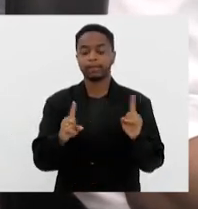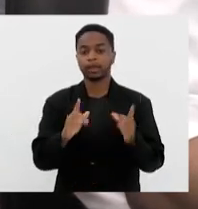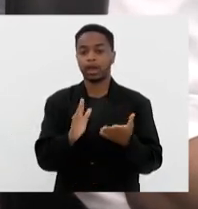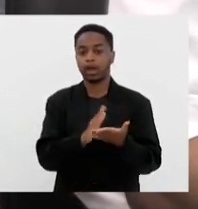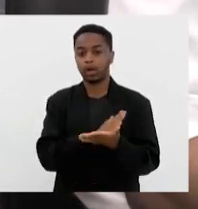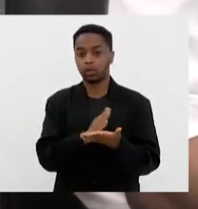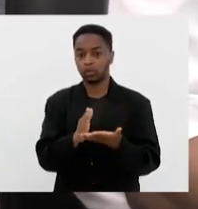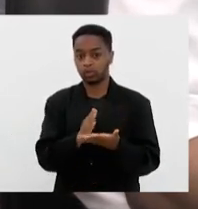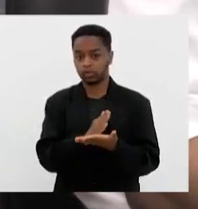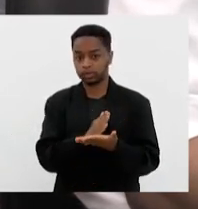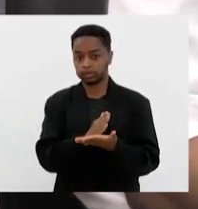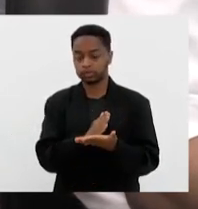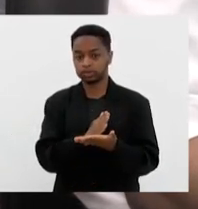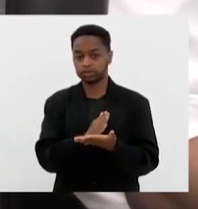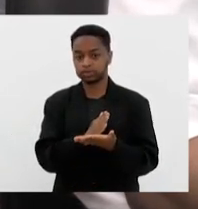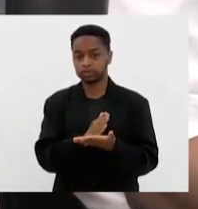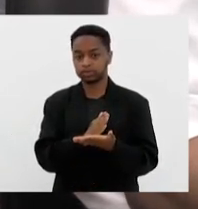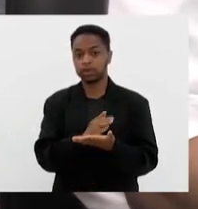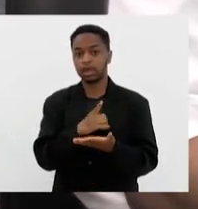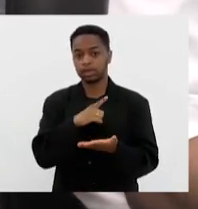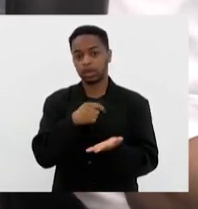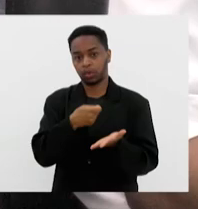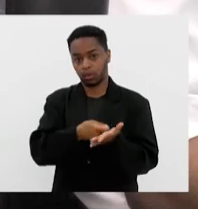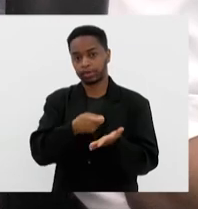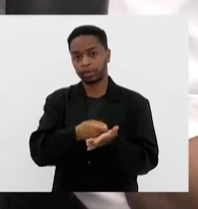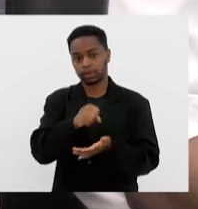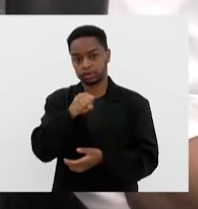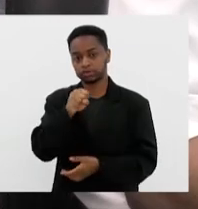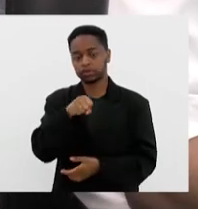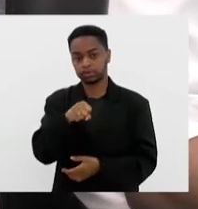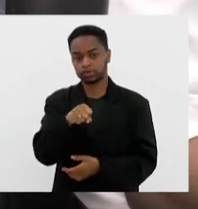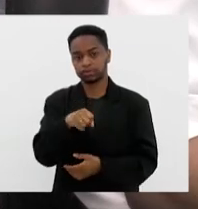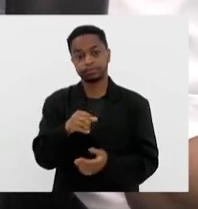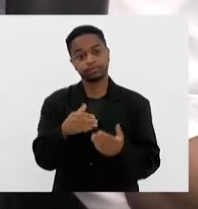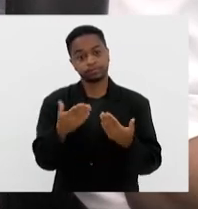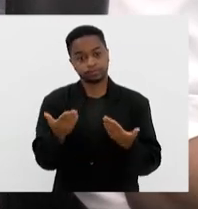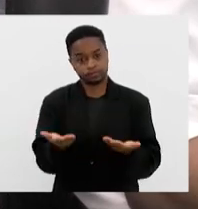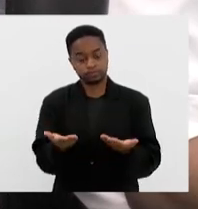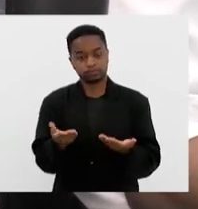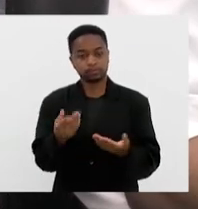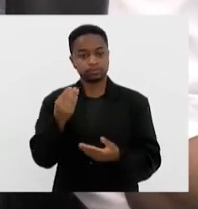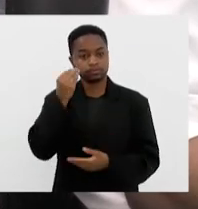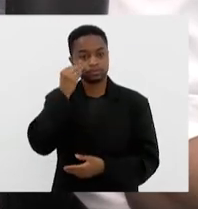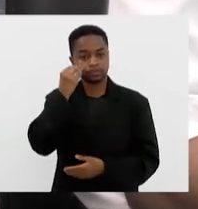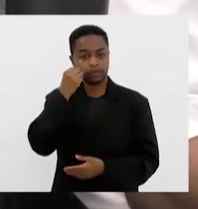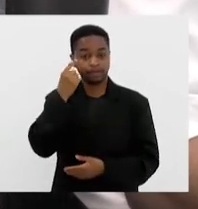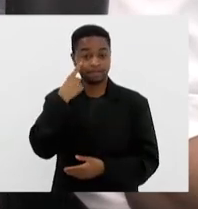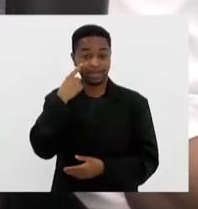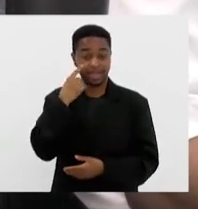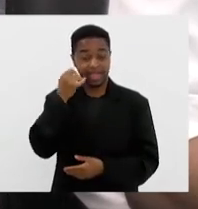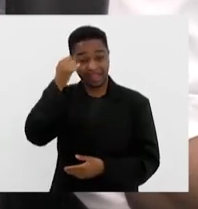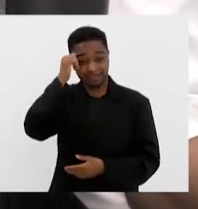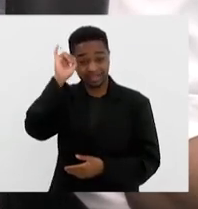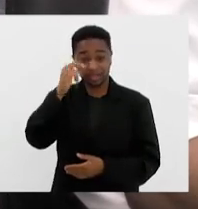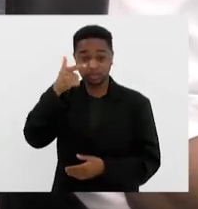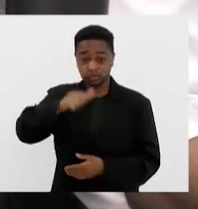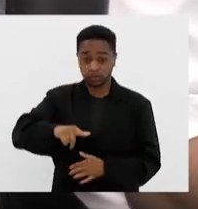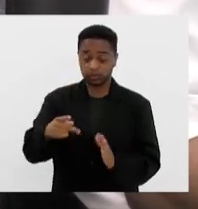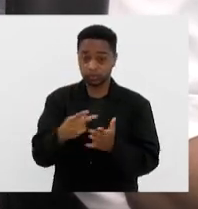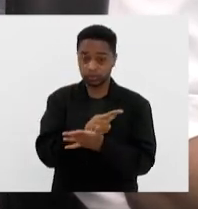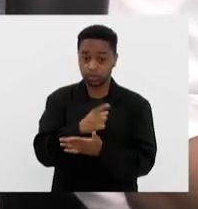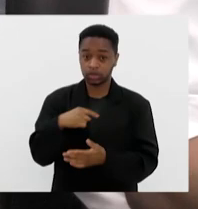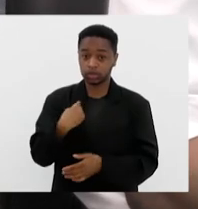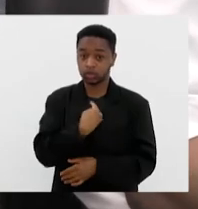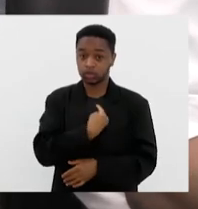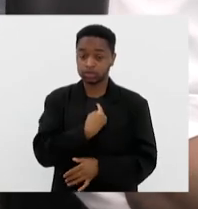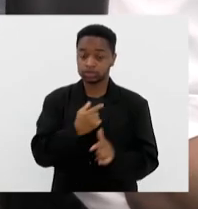delas, há essa obrigação. Então, para não haver reincidência, da gente financiar uma coisa que